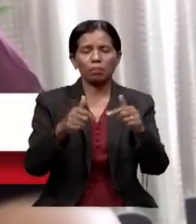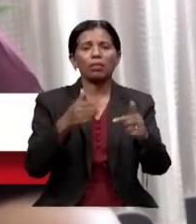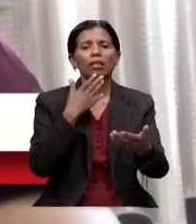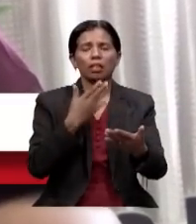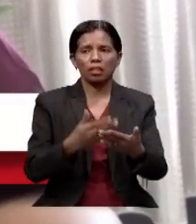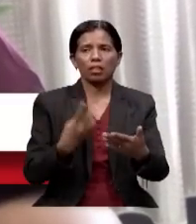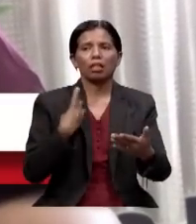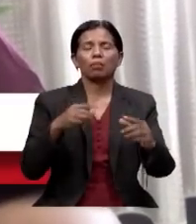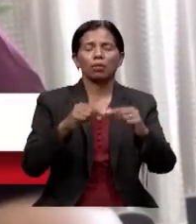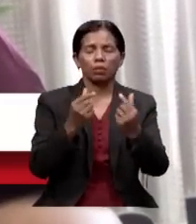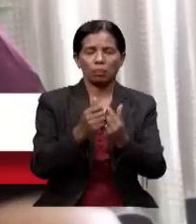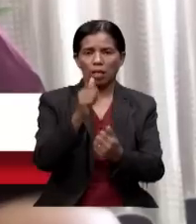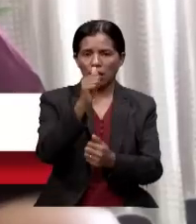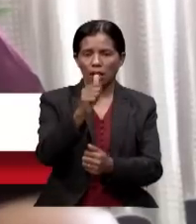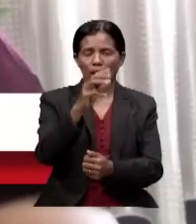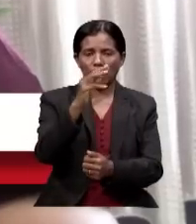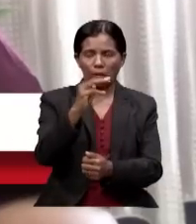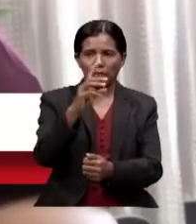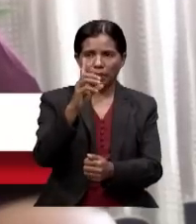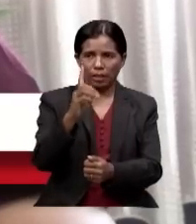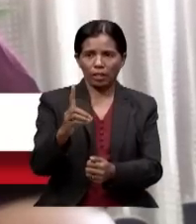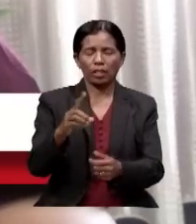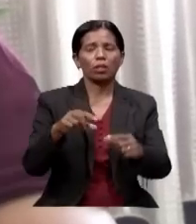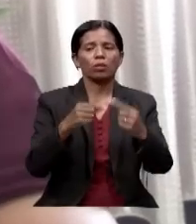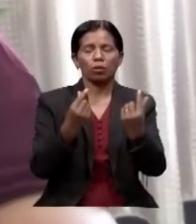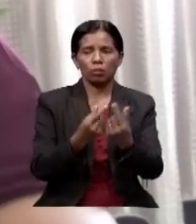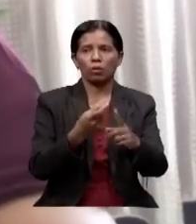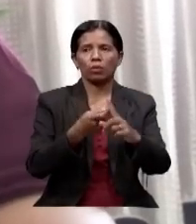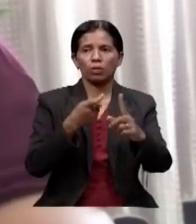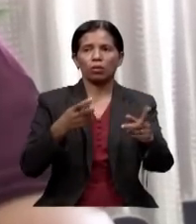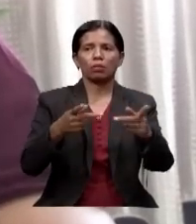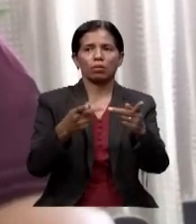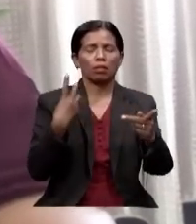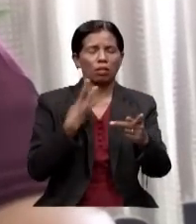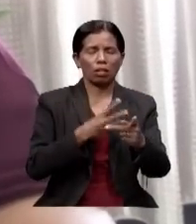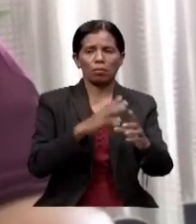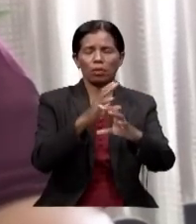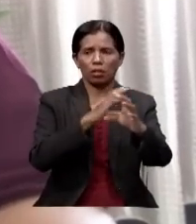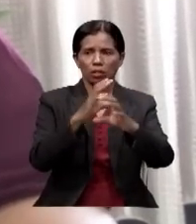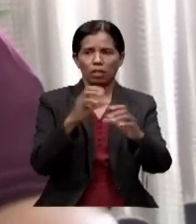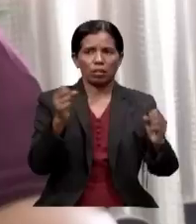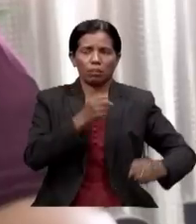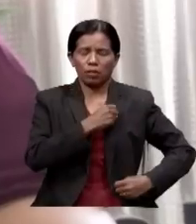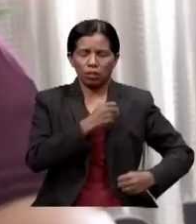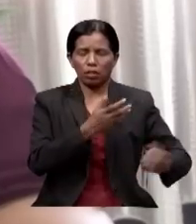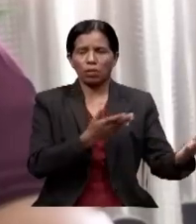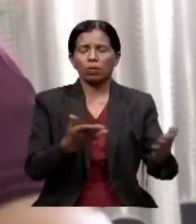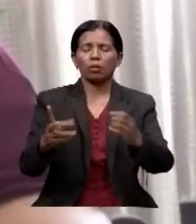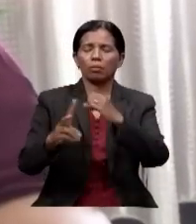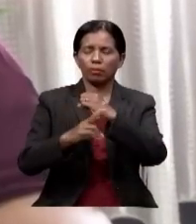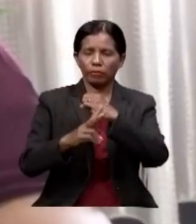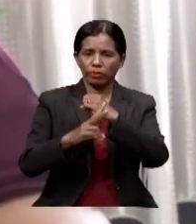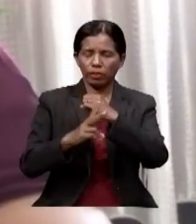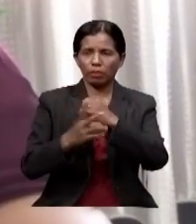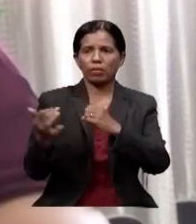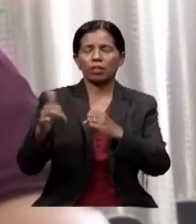Ami equipa AND ninia, equipa mos usi proteção civil, ami na lur careta nem militar, nem polícia, mas tu la vítima ser nem.